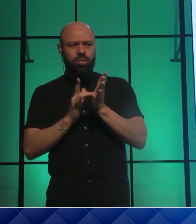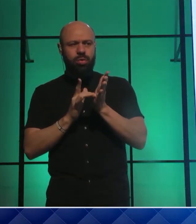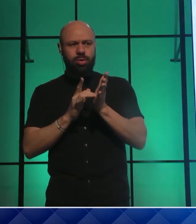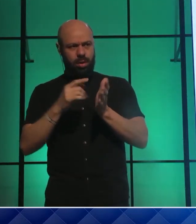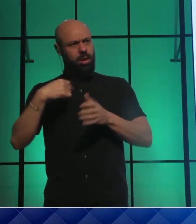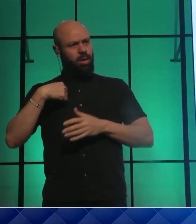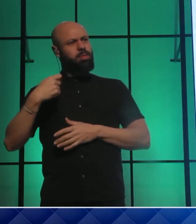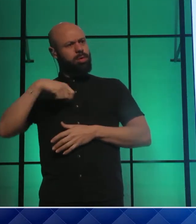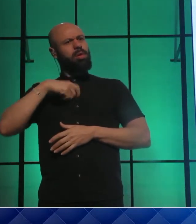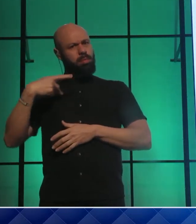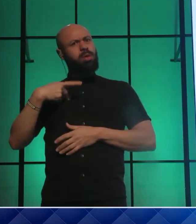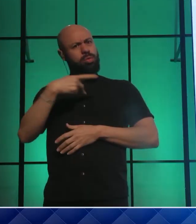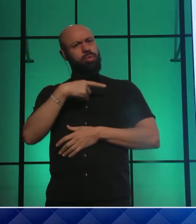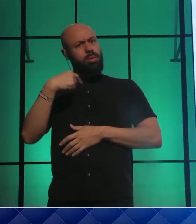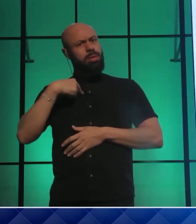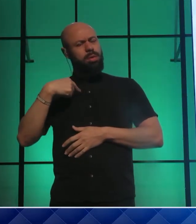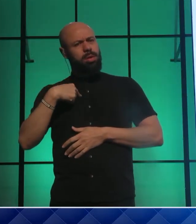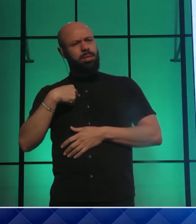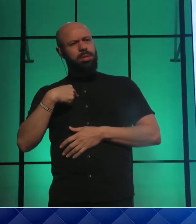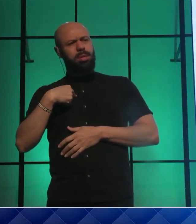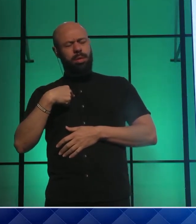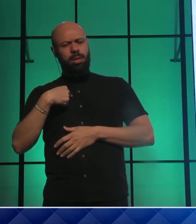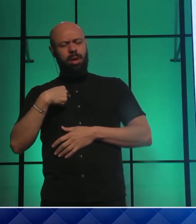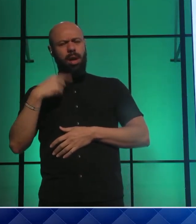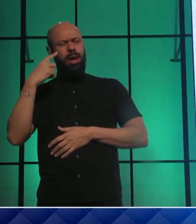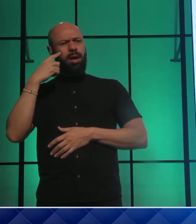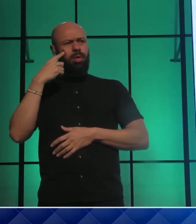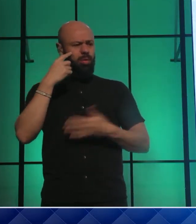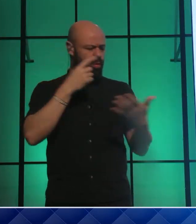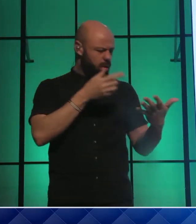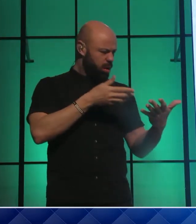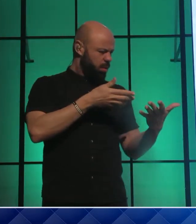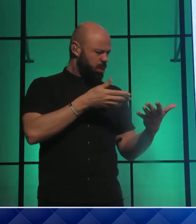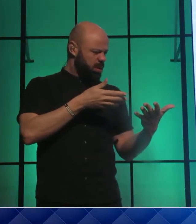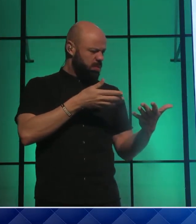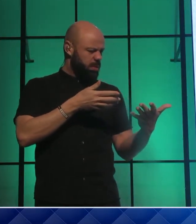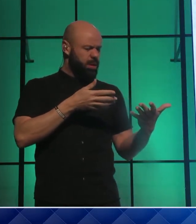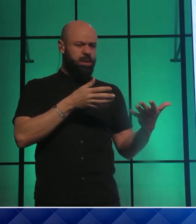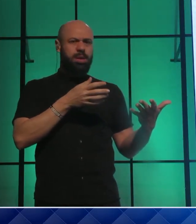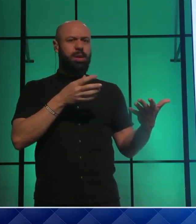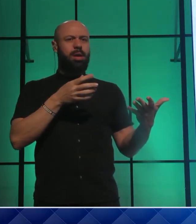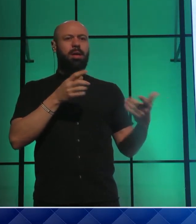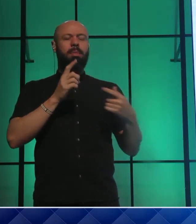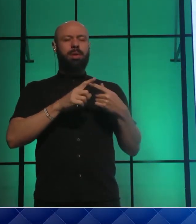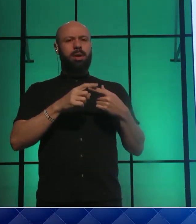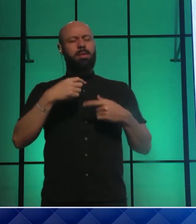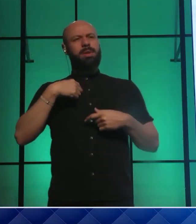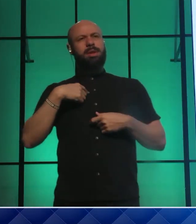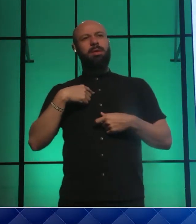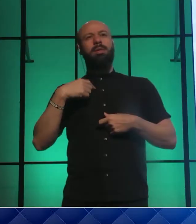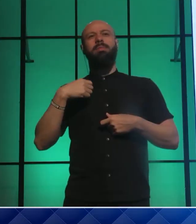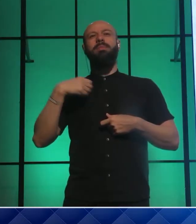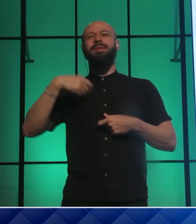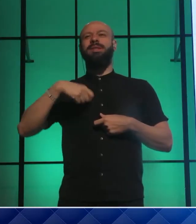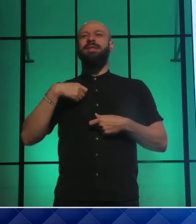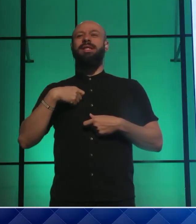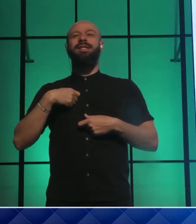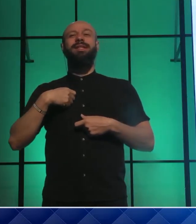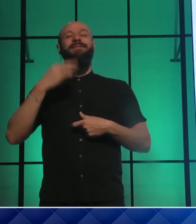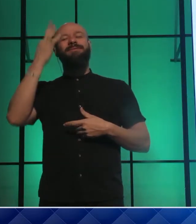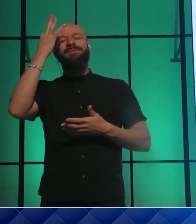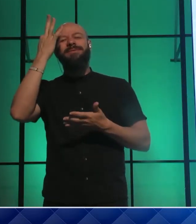pastor. E eu digo a vocês que eu fiquei frustrado comigo mesmo porque eu deveria ser uma pessoa que deveria estar cheia de